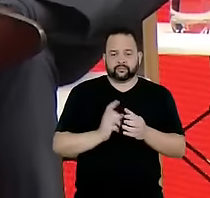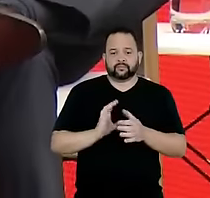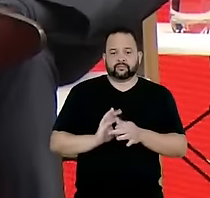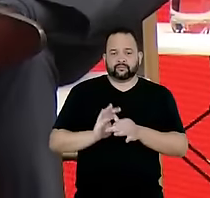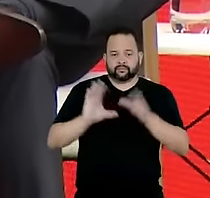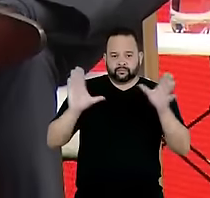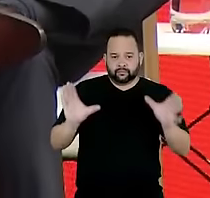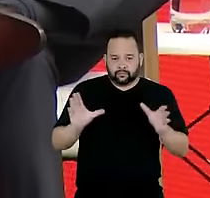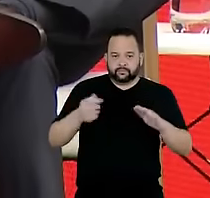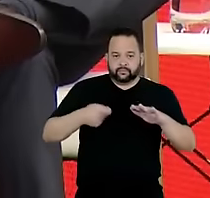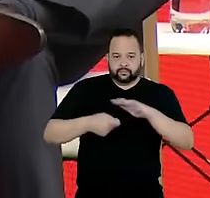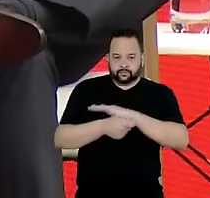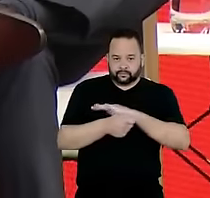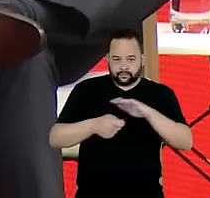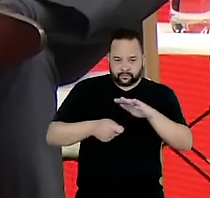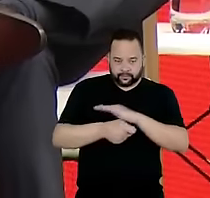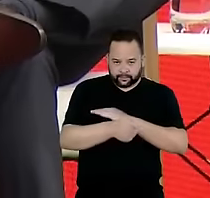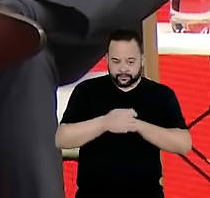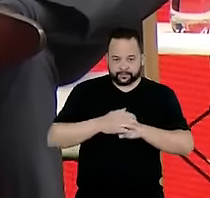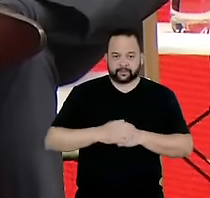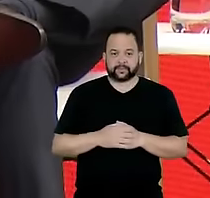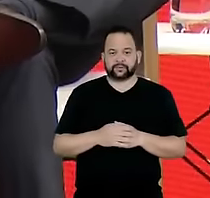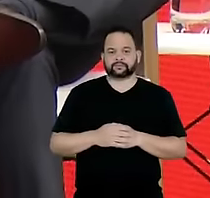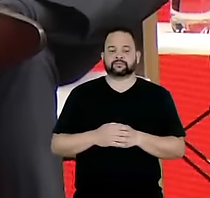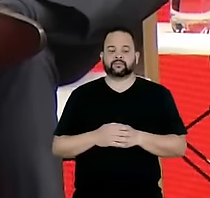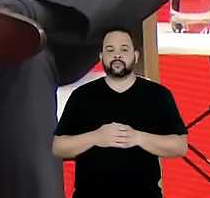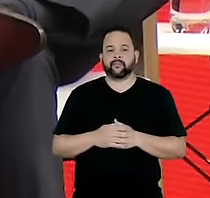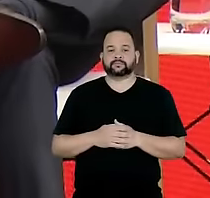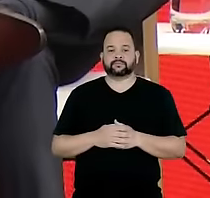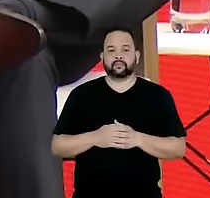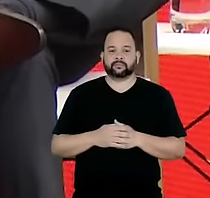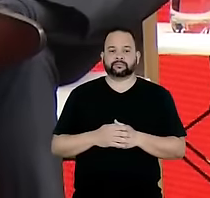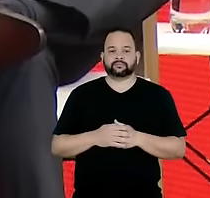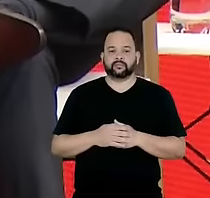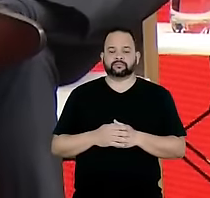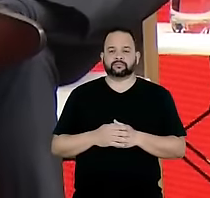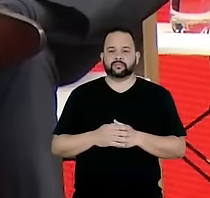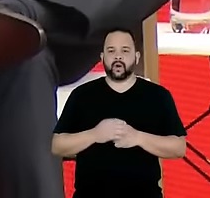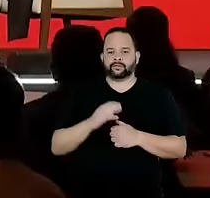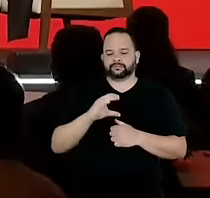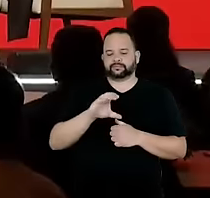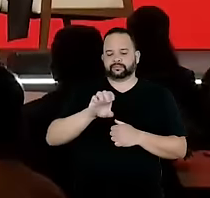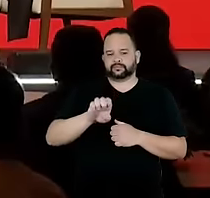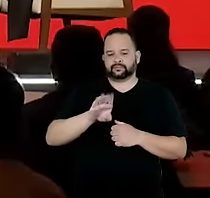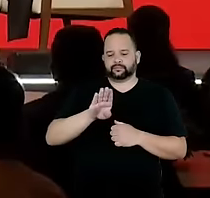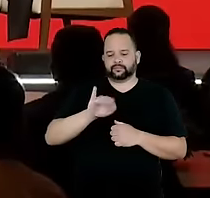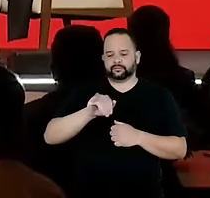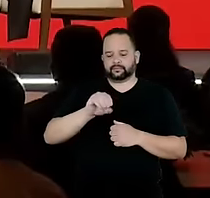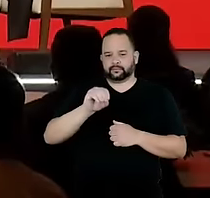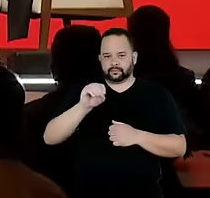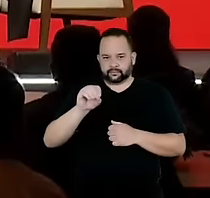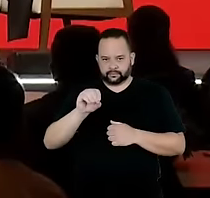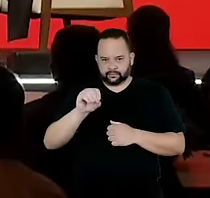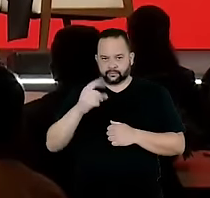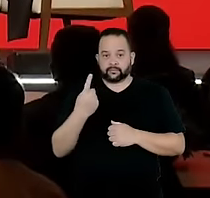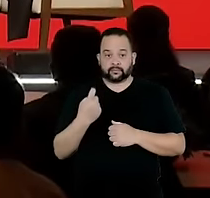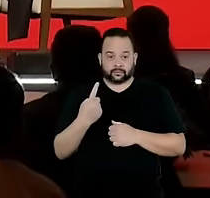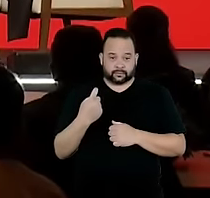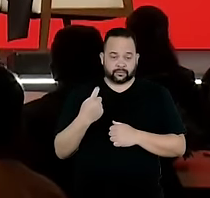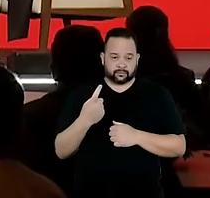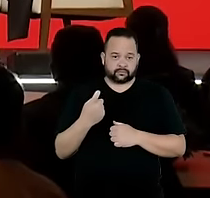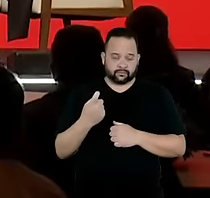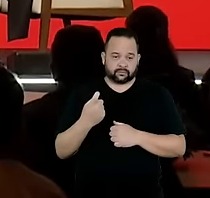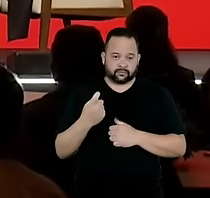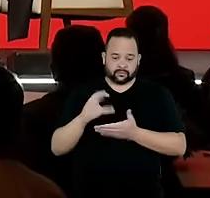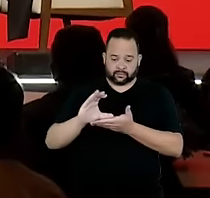cebios que até o presente momento é a única modalidade crédito de carbono regulado no Brasil a gente tá trabalhando aí com